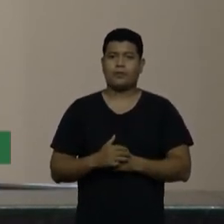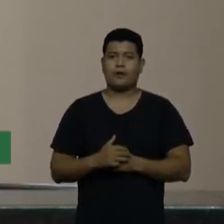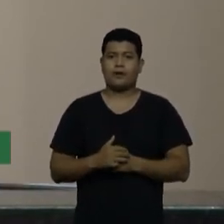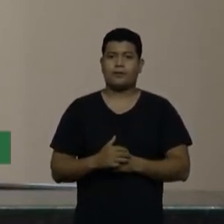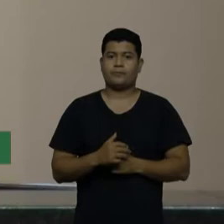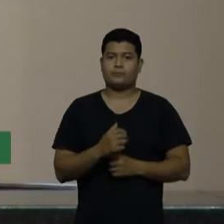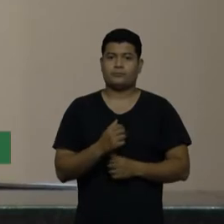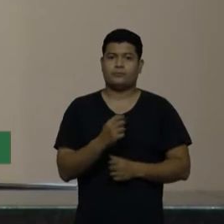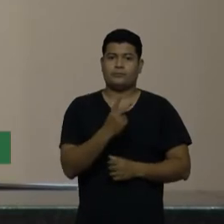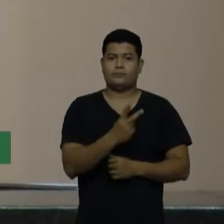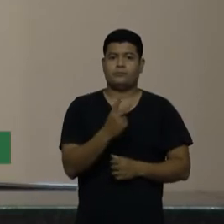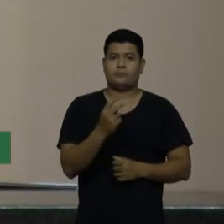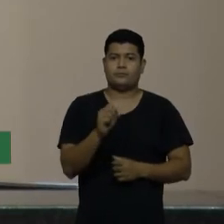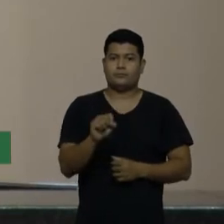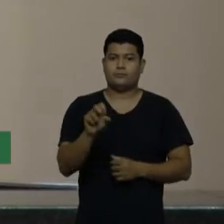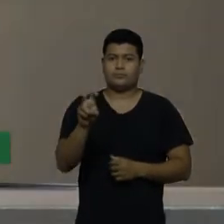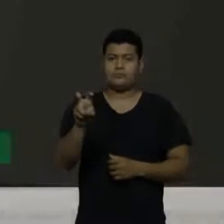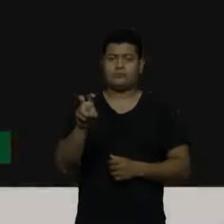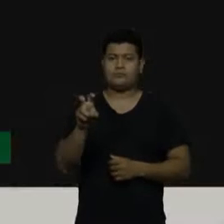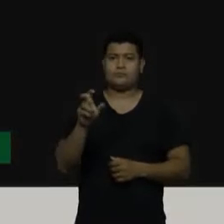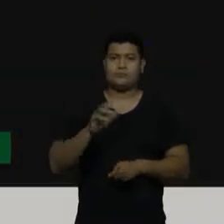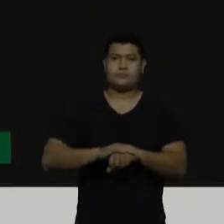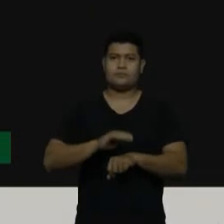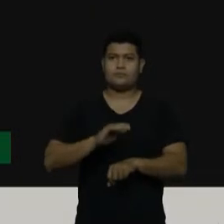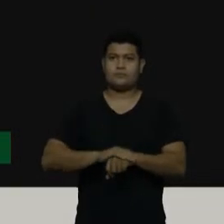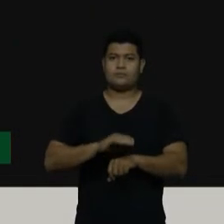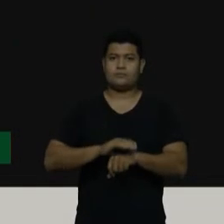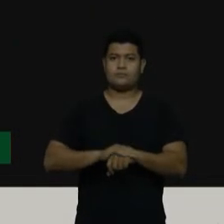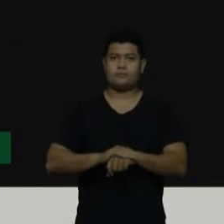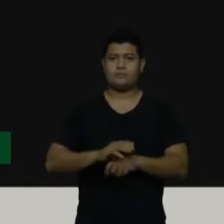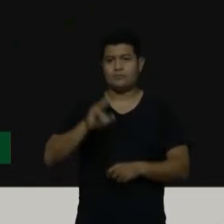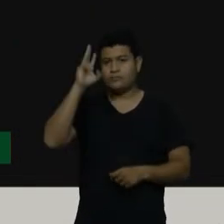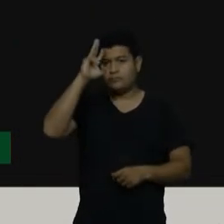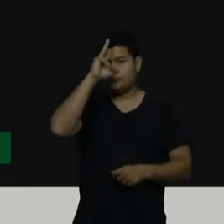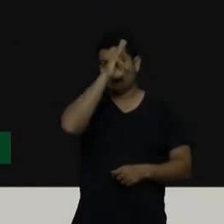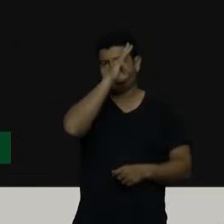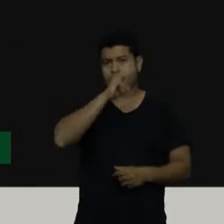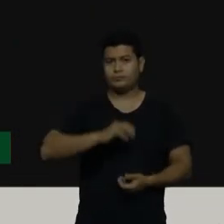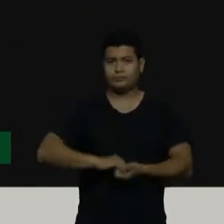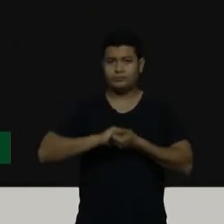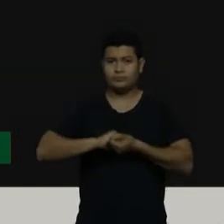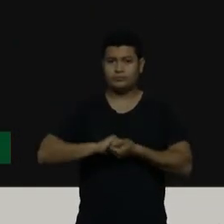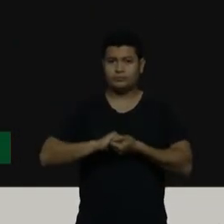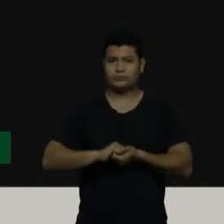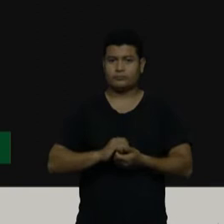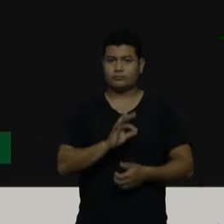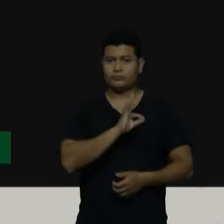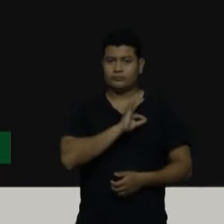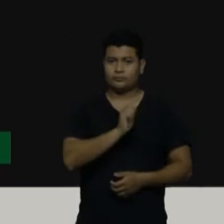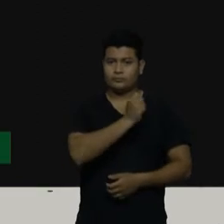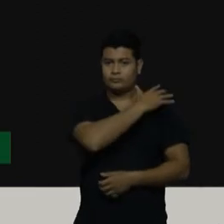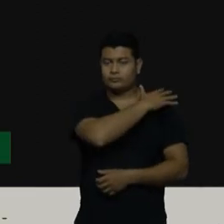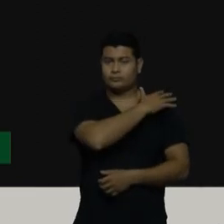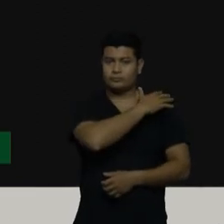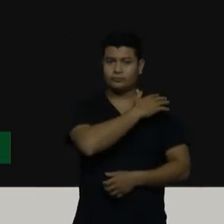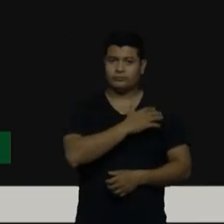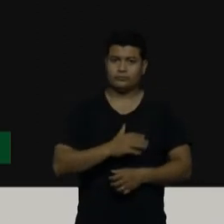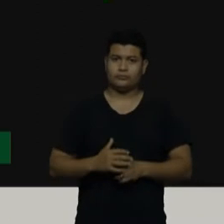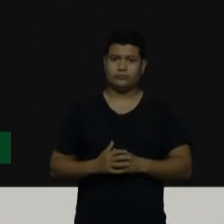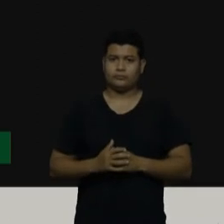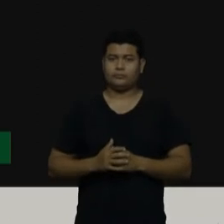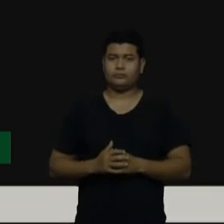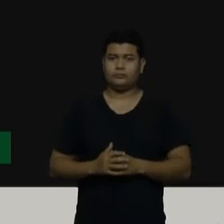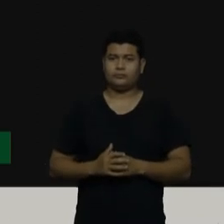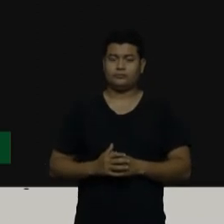número 285, autor deputado Volney Weber, cumprimentando a polícia militar,